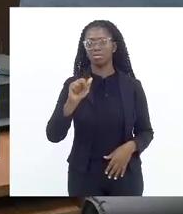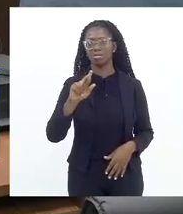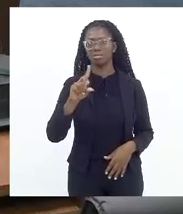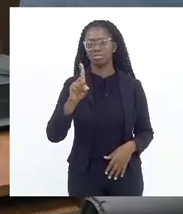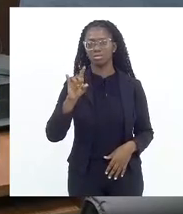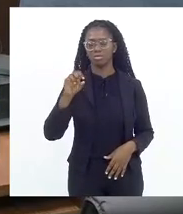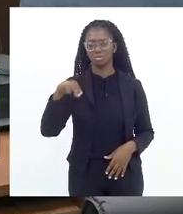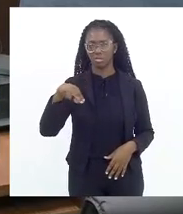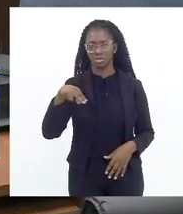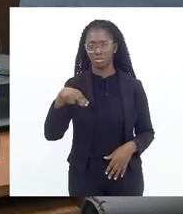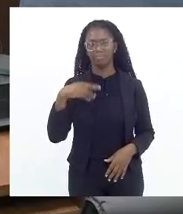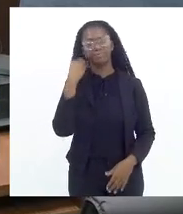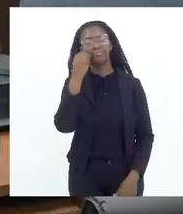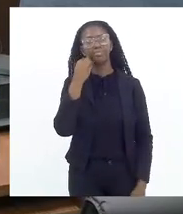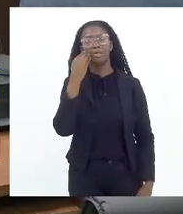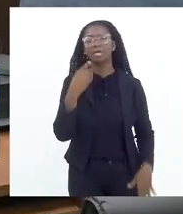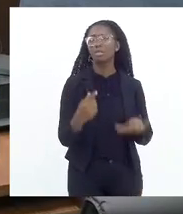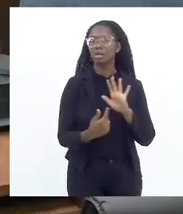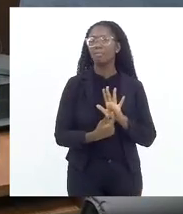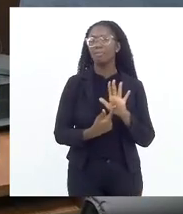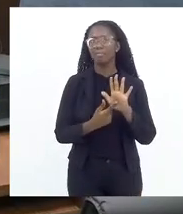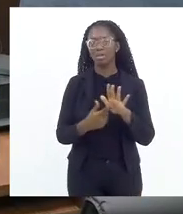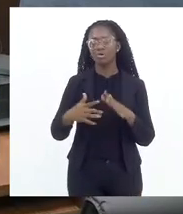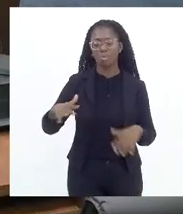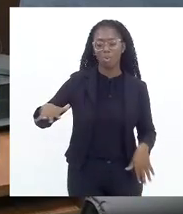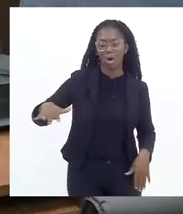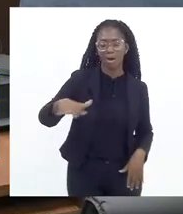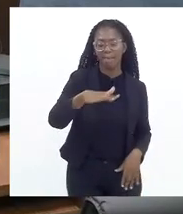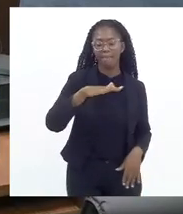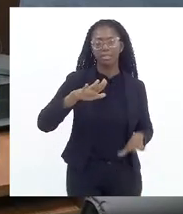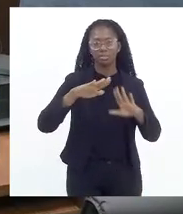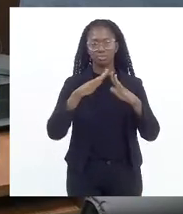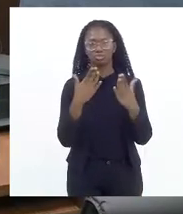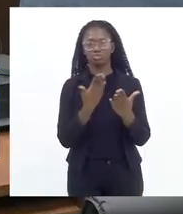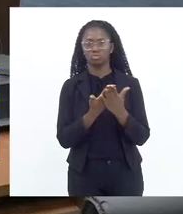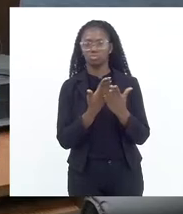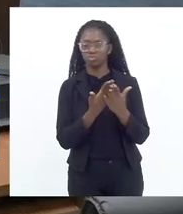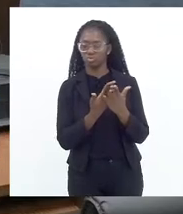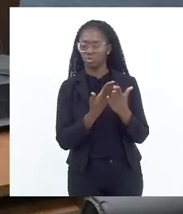que mostram o quanto o ambiente escolar foi